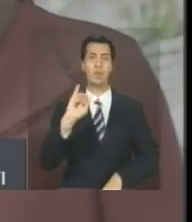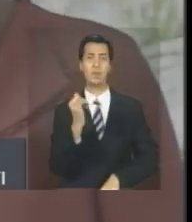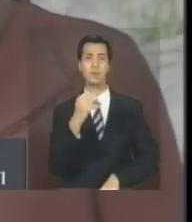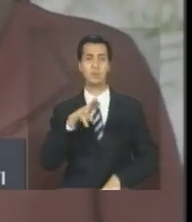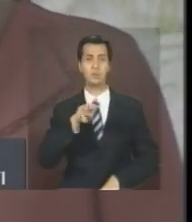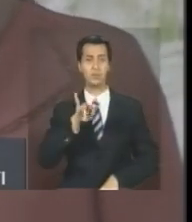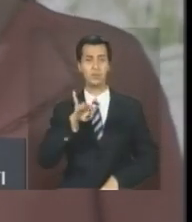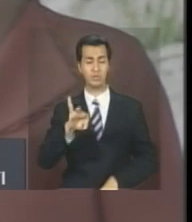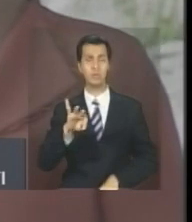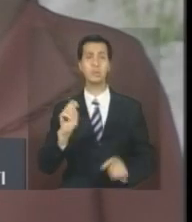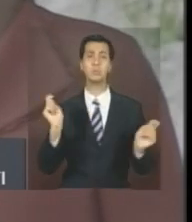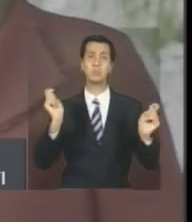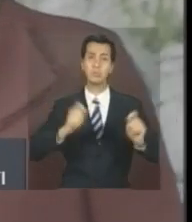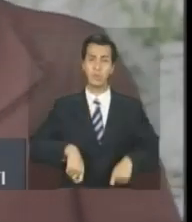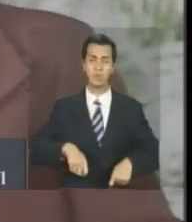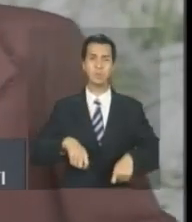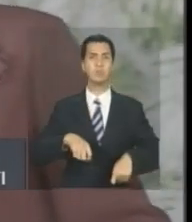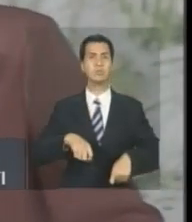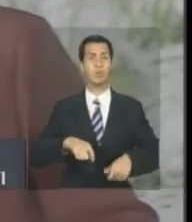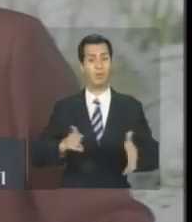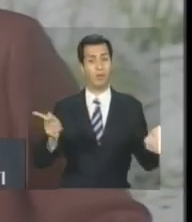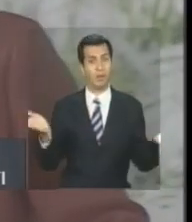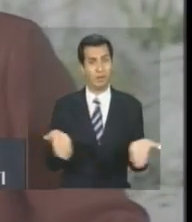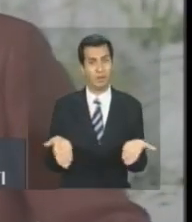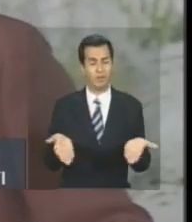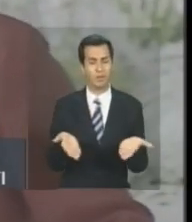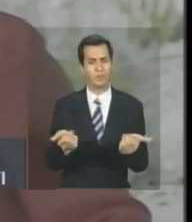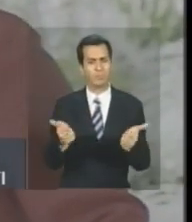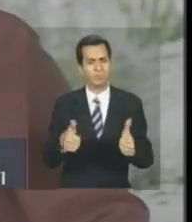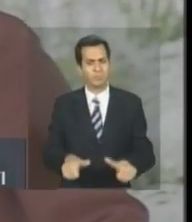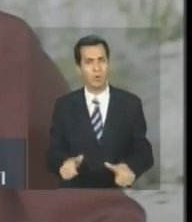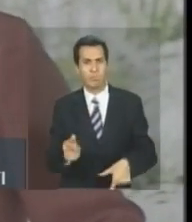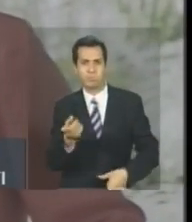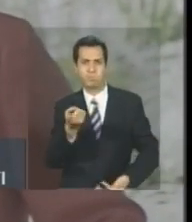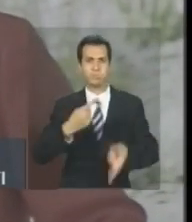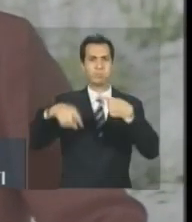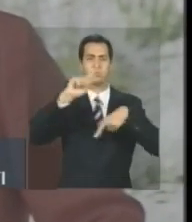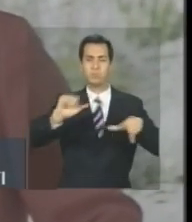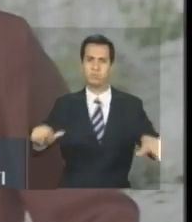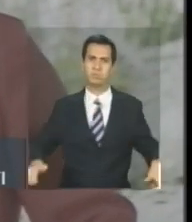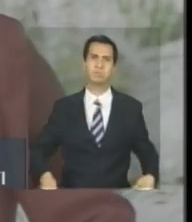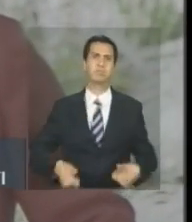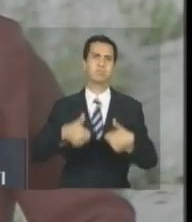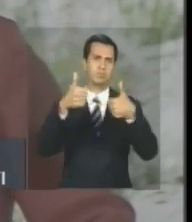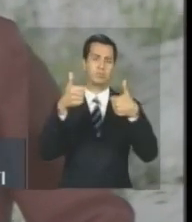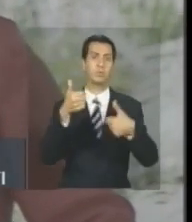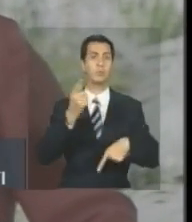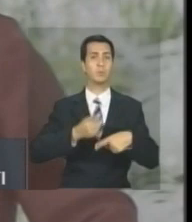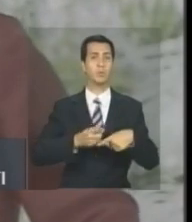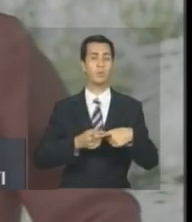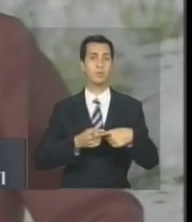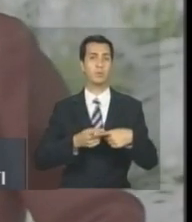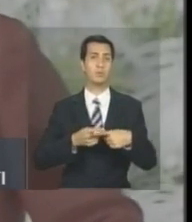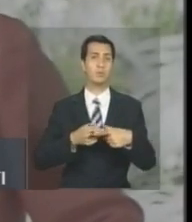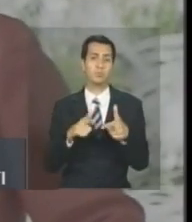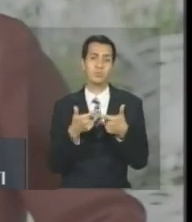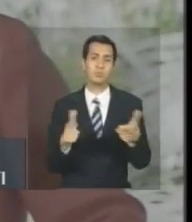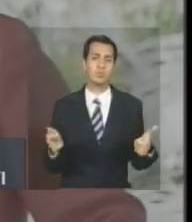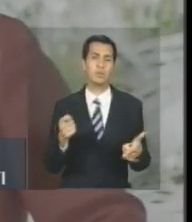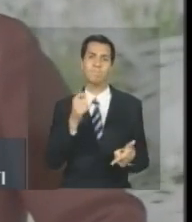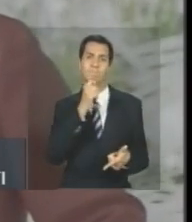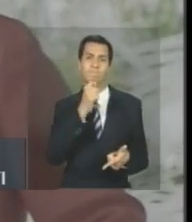superar este momento em que não há ainda provisão de